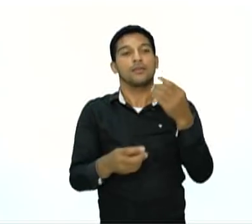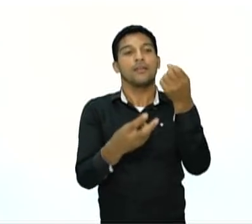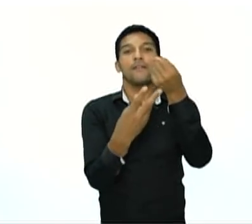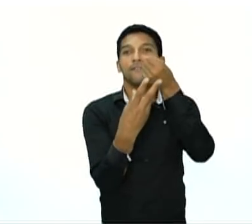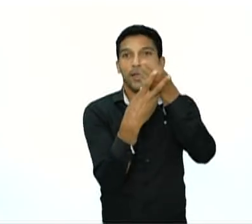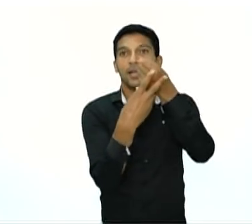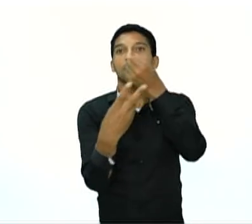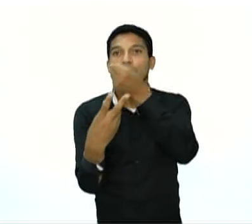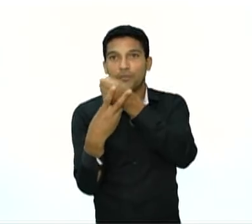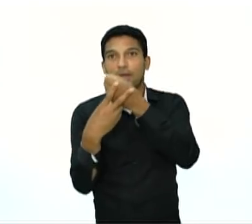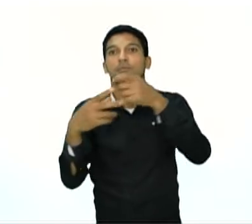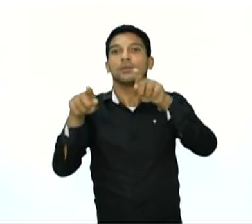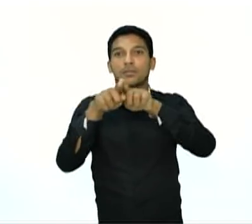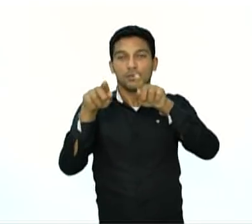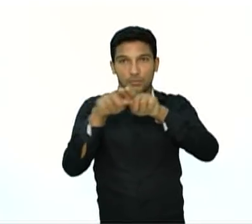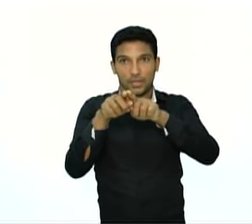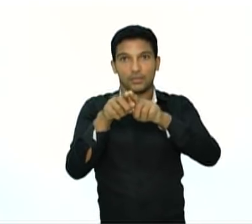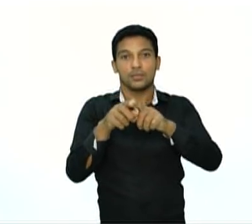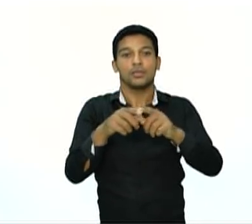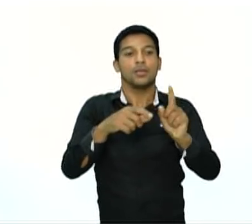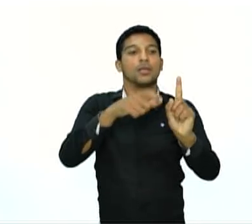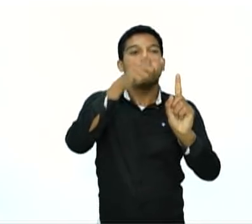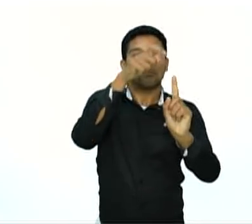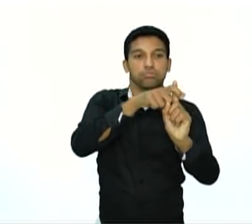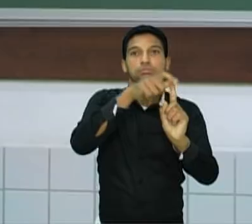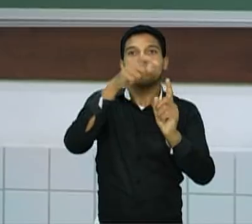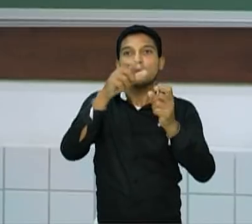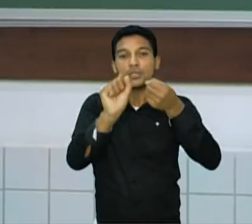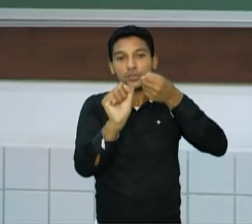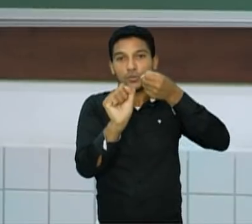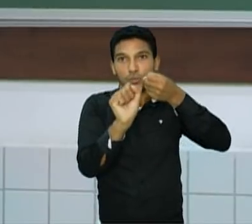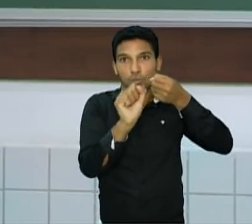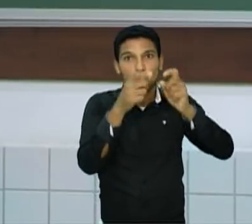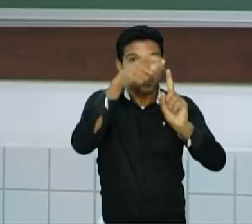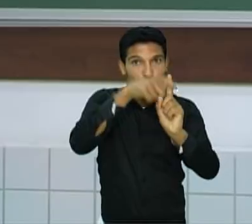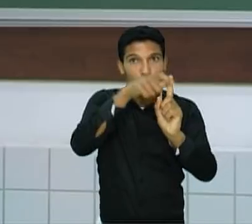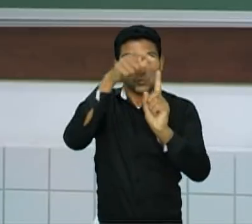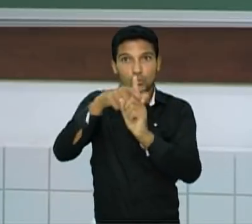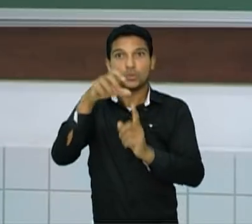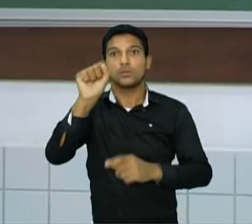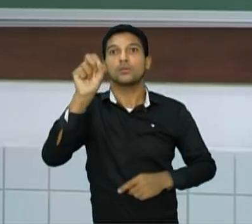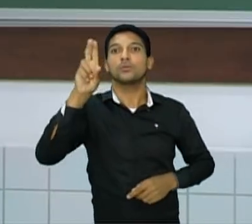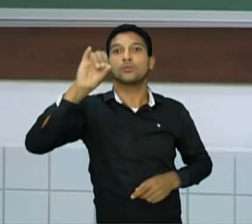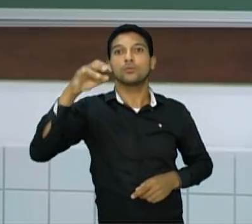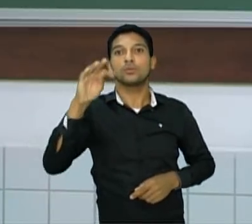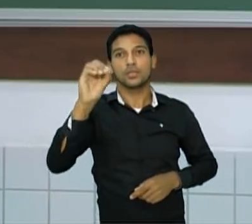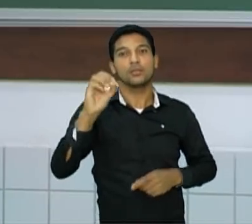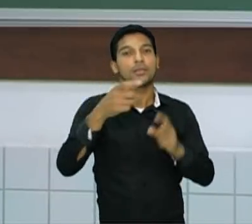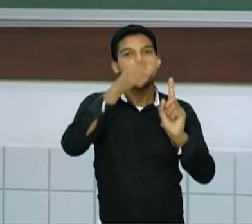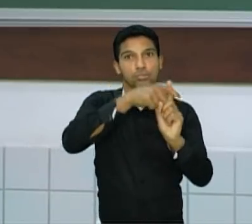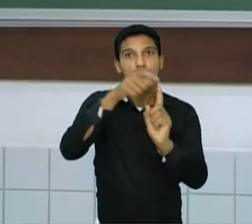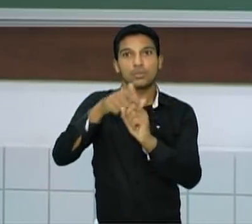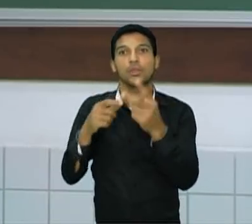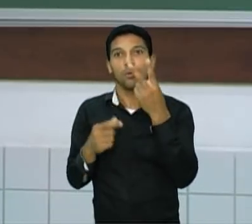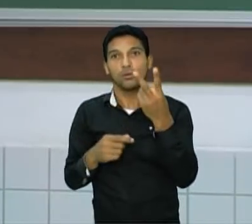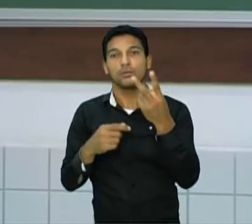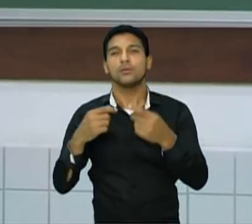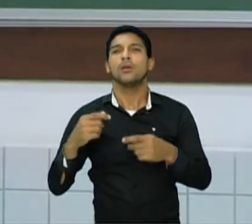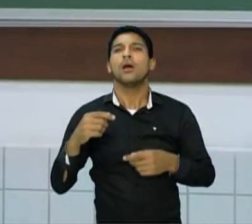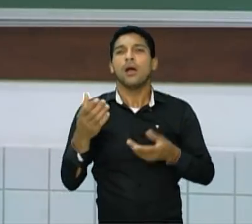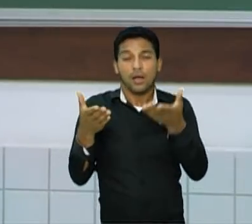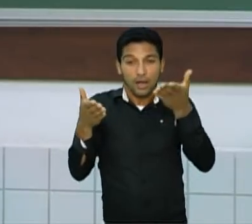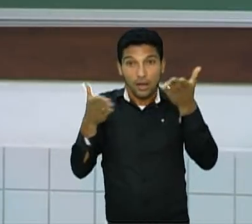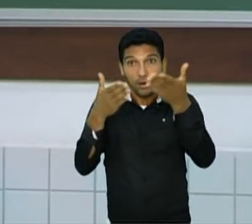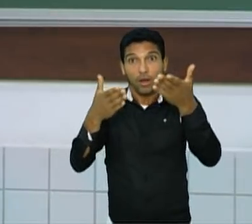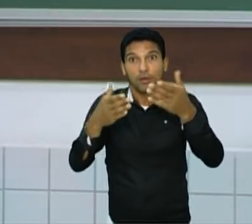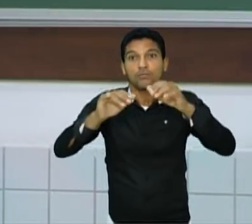sujeitos, duas orações. O que eu vou te dizer agora não é para você esquecer. Oração é tudo aquilo que se organiza